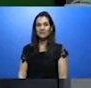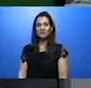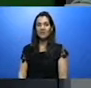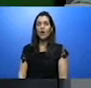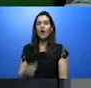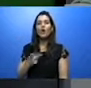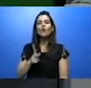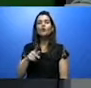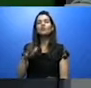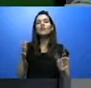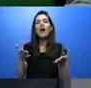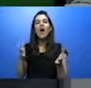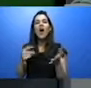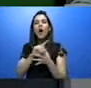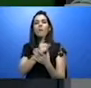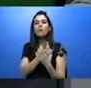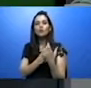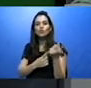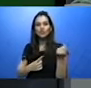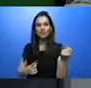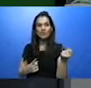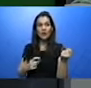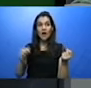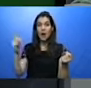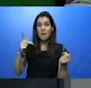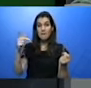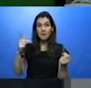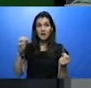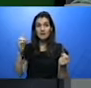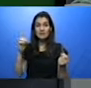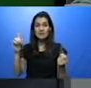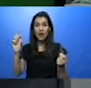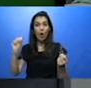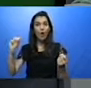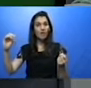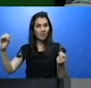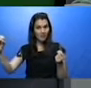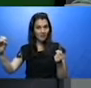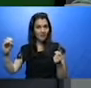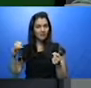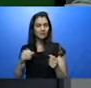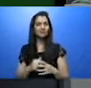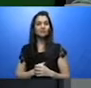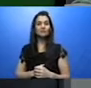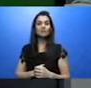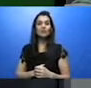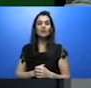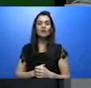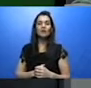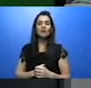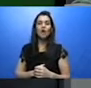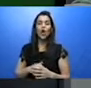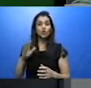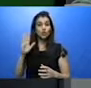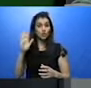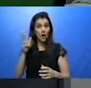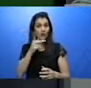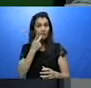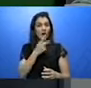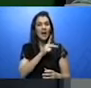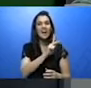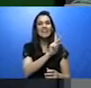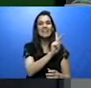Continuando agora na apostila, página 180 ainda. Então, nós falamos sobre quilogramas, que é a medida